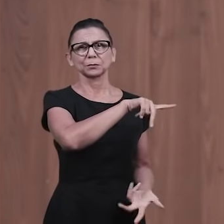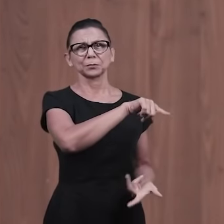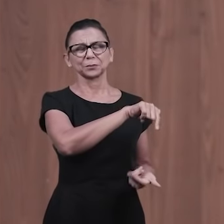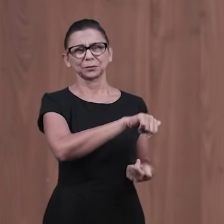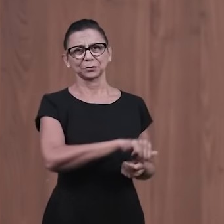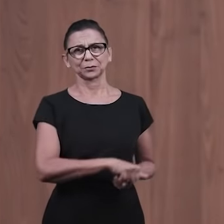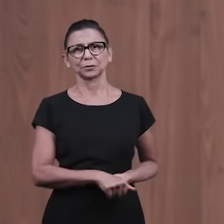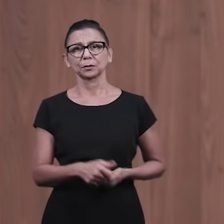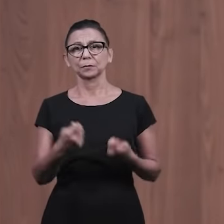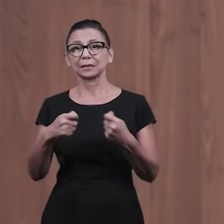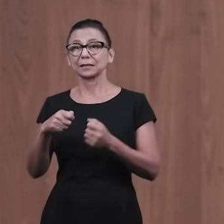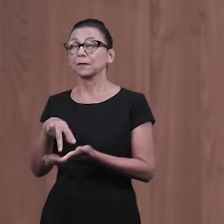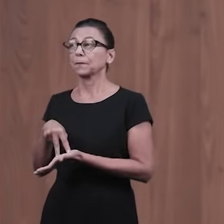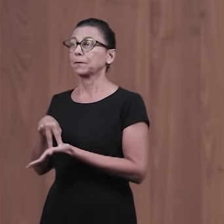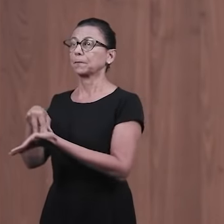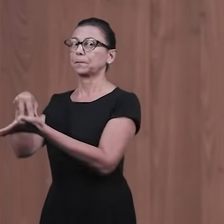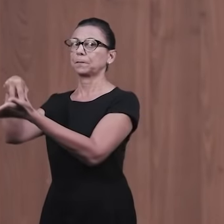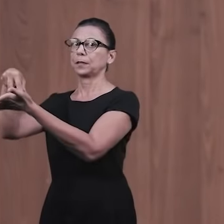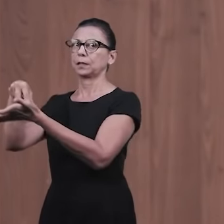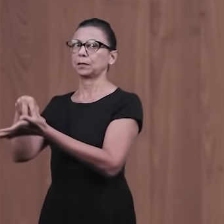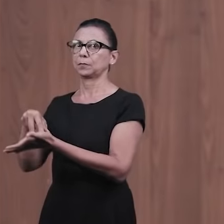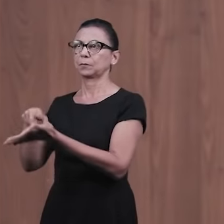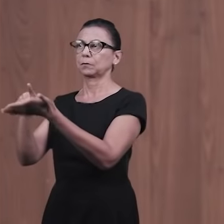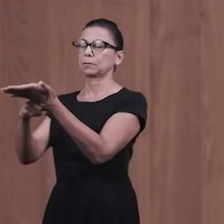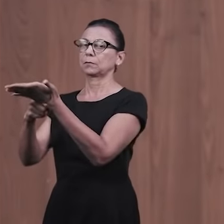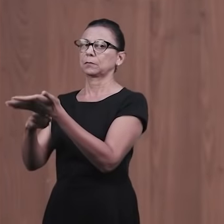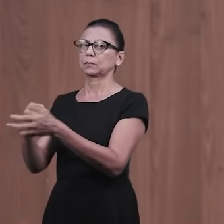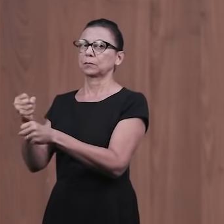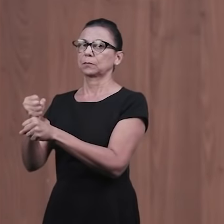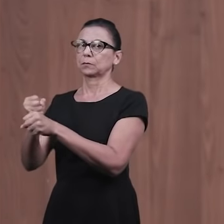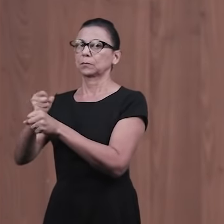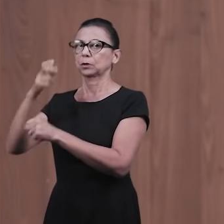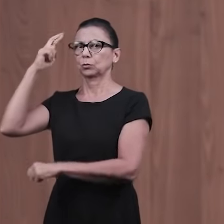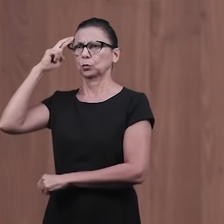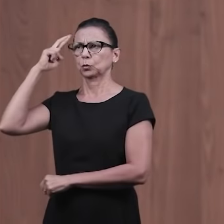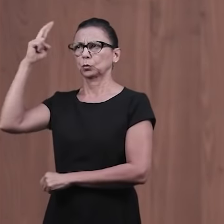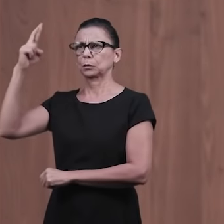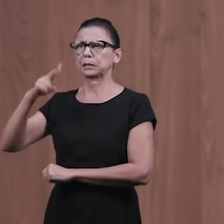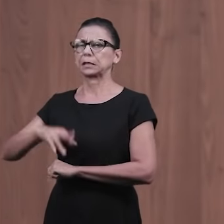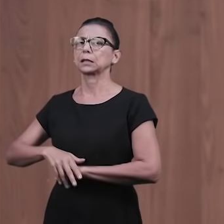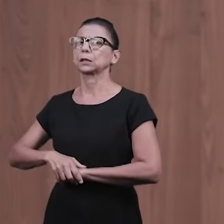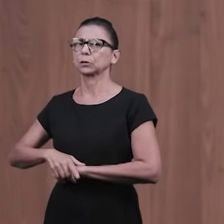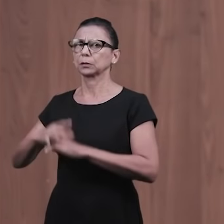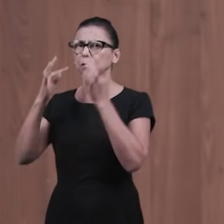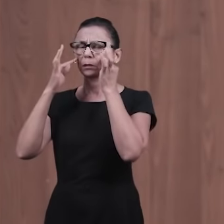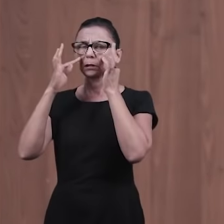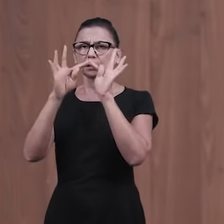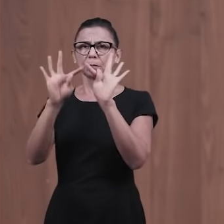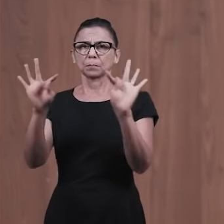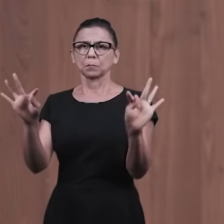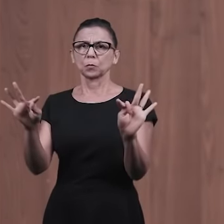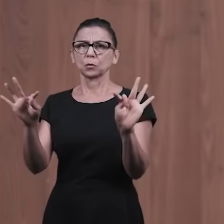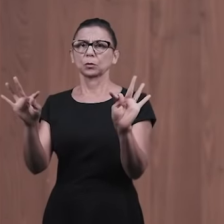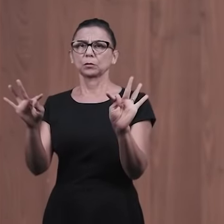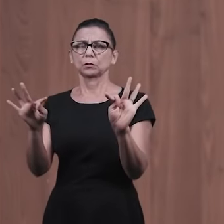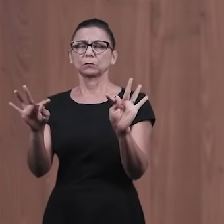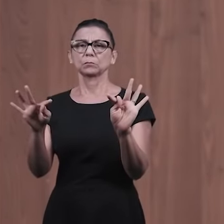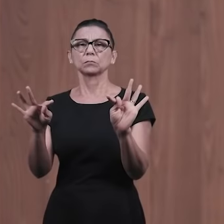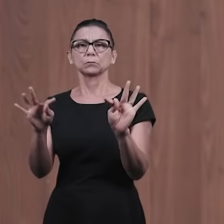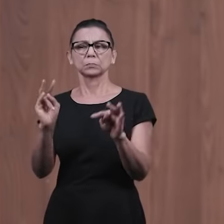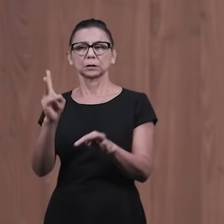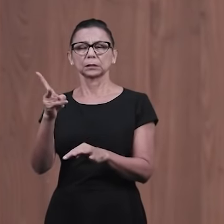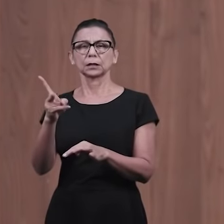precisamos estar firmes, comprometidos com a obra do Senhor, guardando o nosso testemunho para que possamos assim,